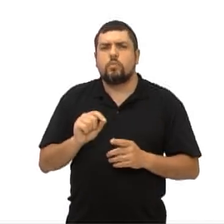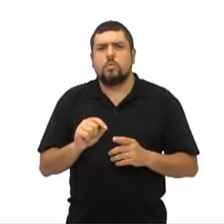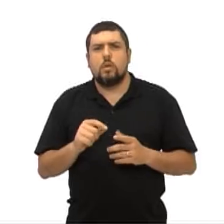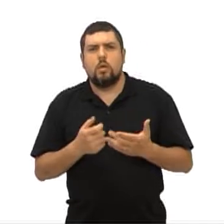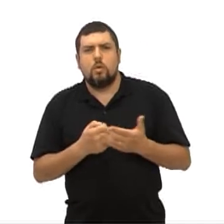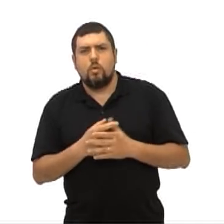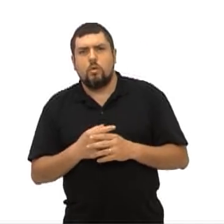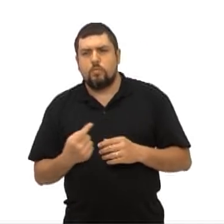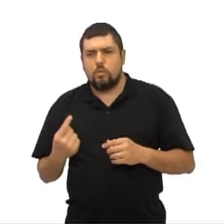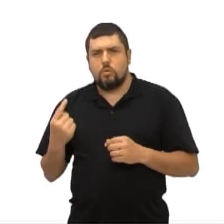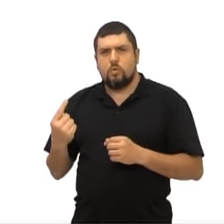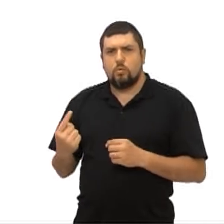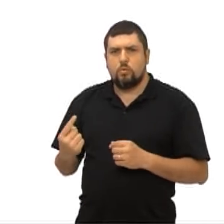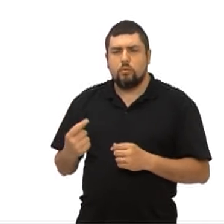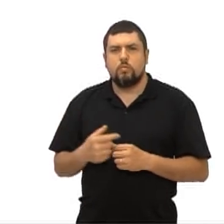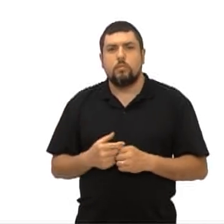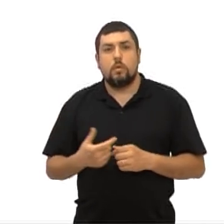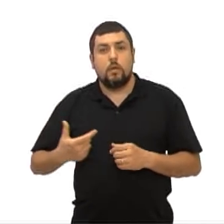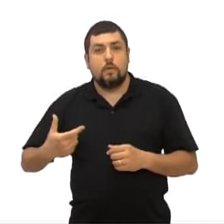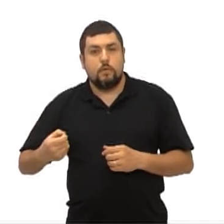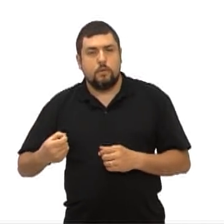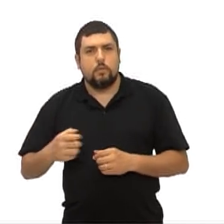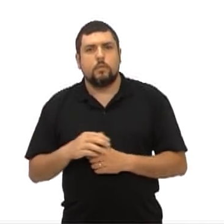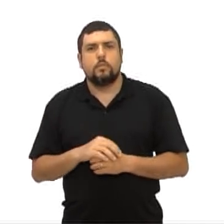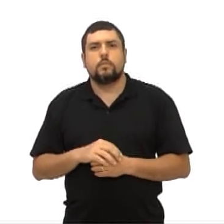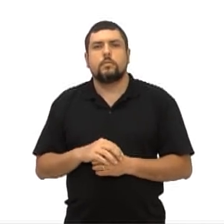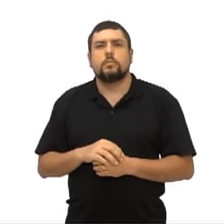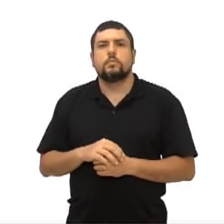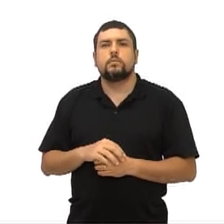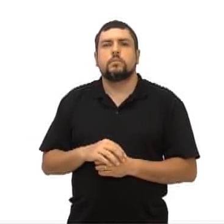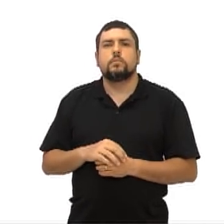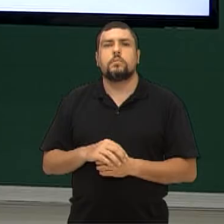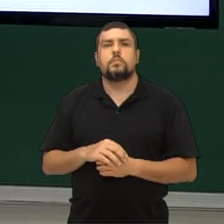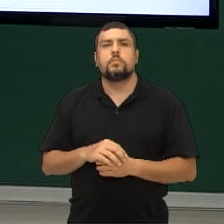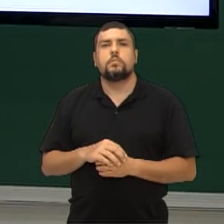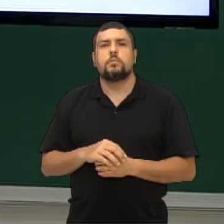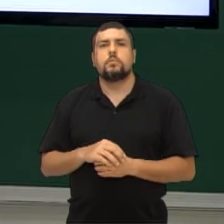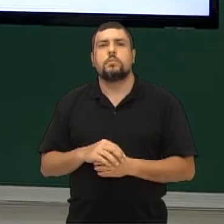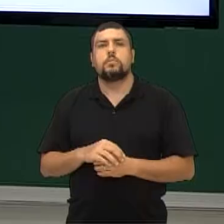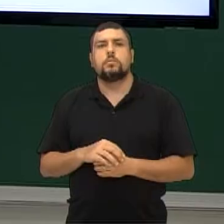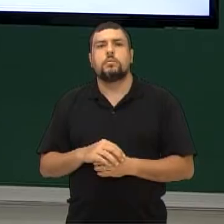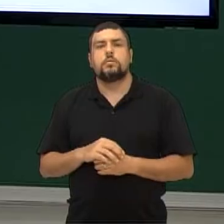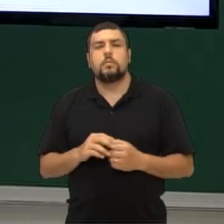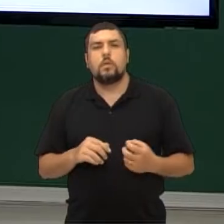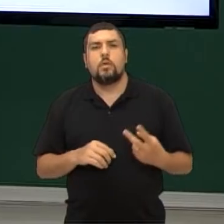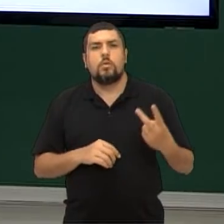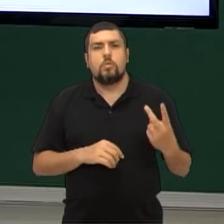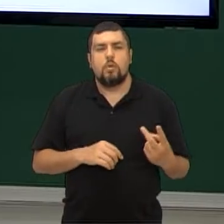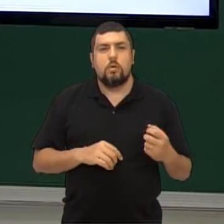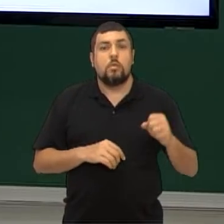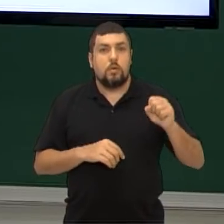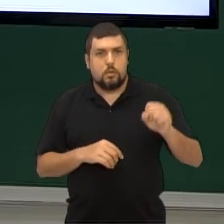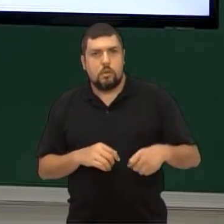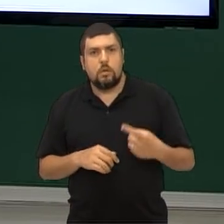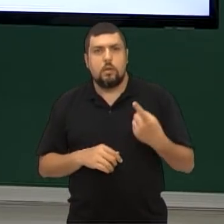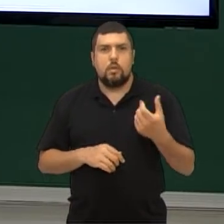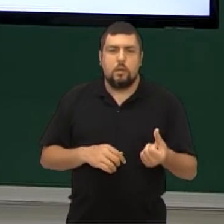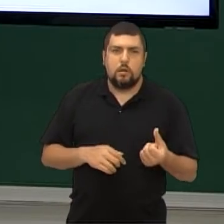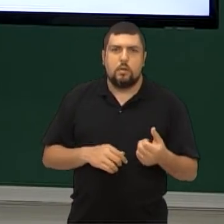bilhete? Sim. 20 alunos compraram 1 bilhete. Alguém comprou 2 bilhetes? Sim. 16 alunos compraram